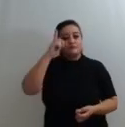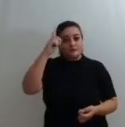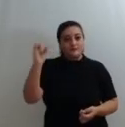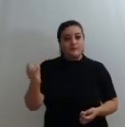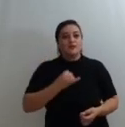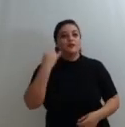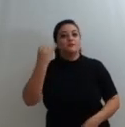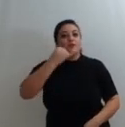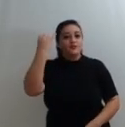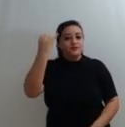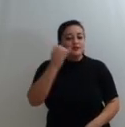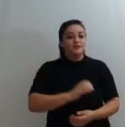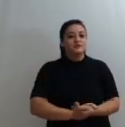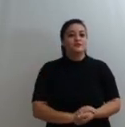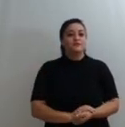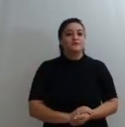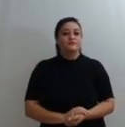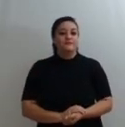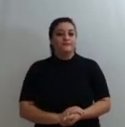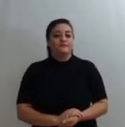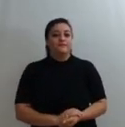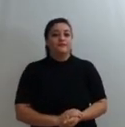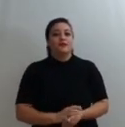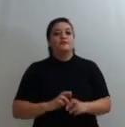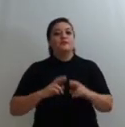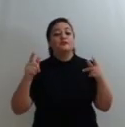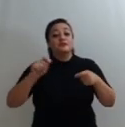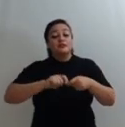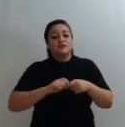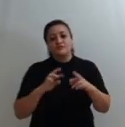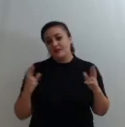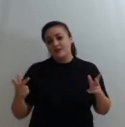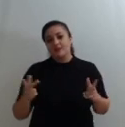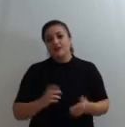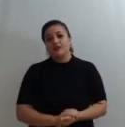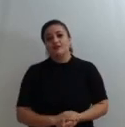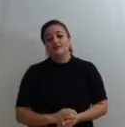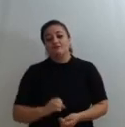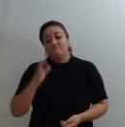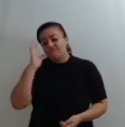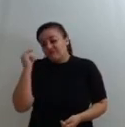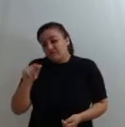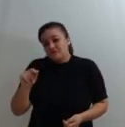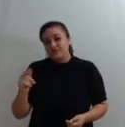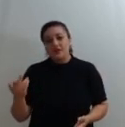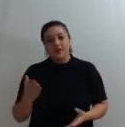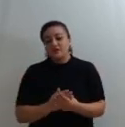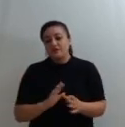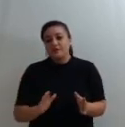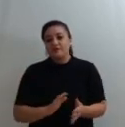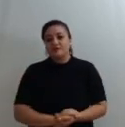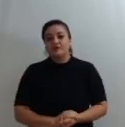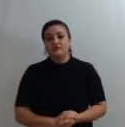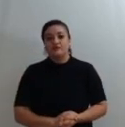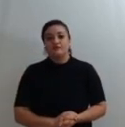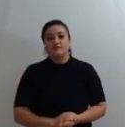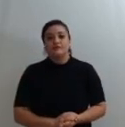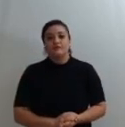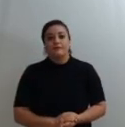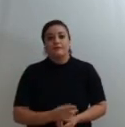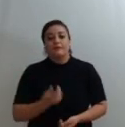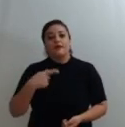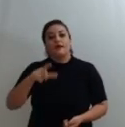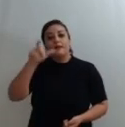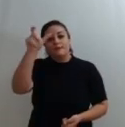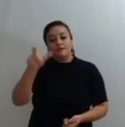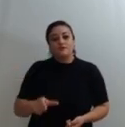Laurita, a gente fazer a distinção das... Eu não sei se seria esse o caso aqui, daquele indivíduo que é contratado